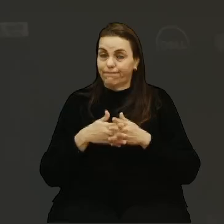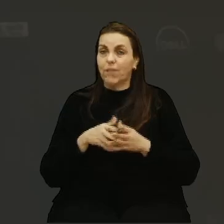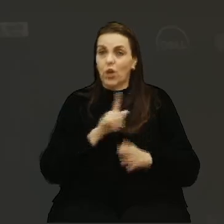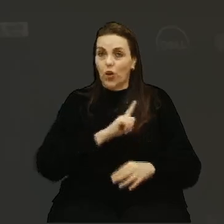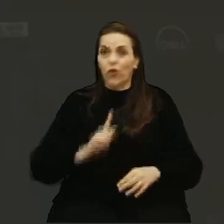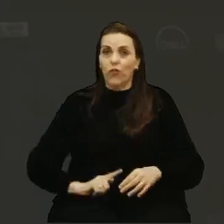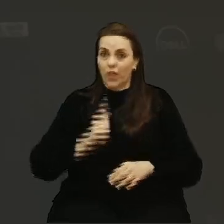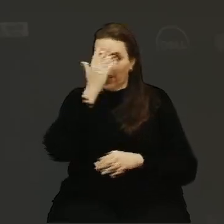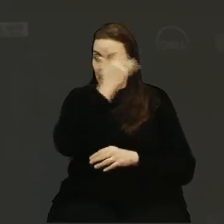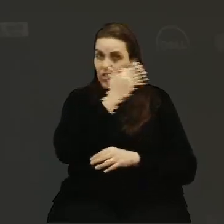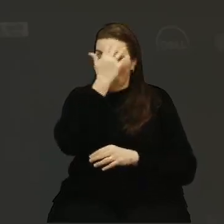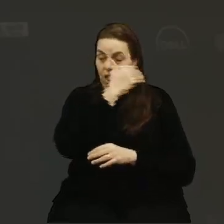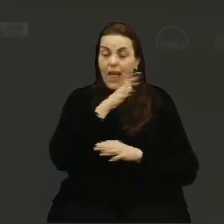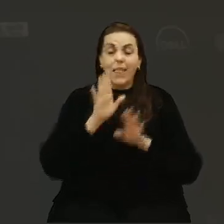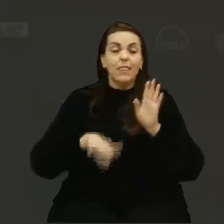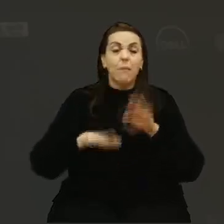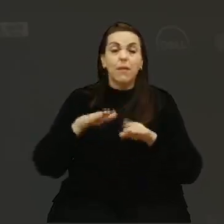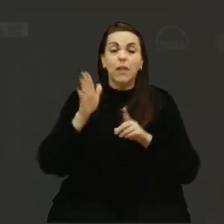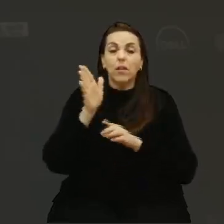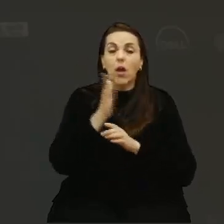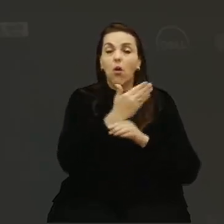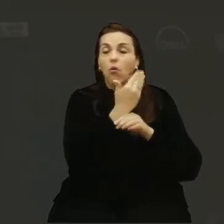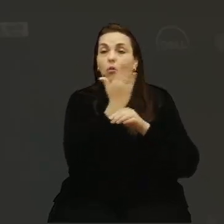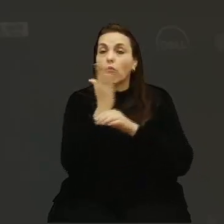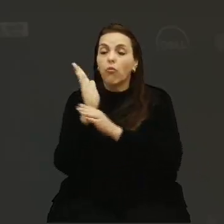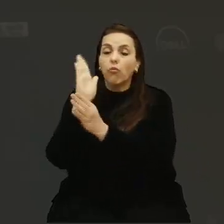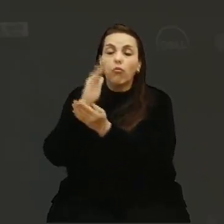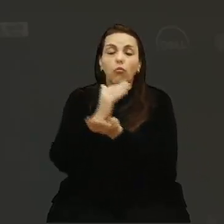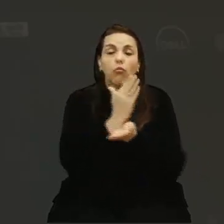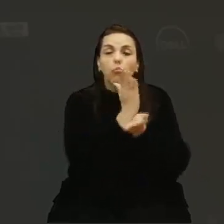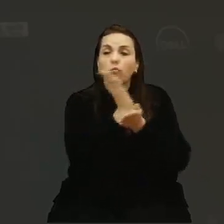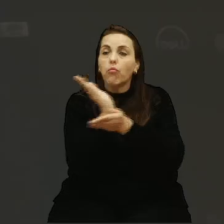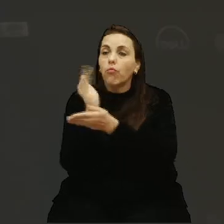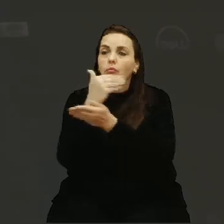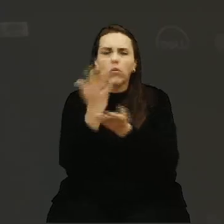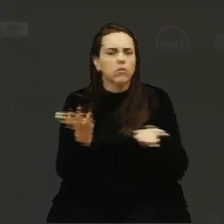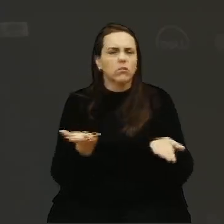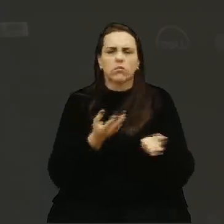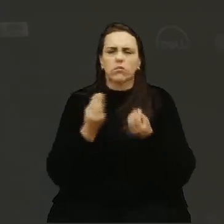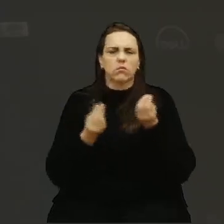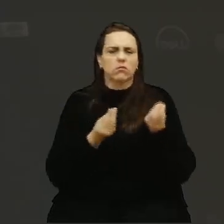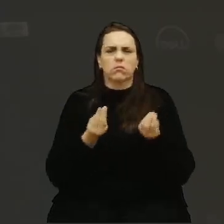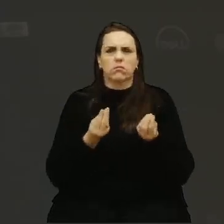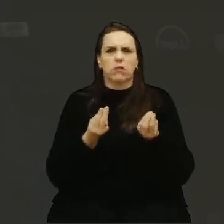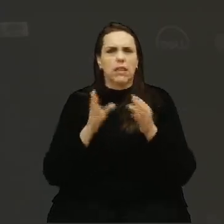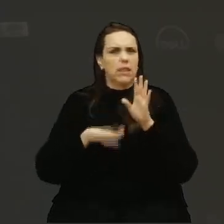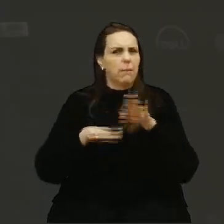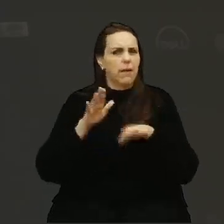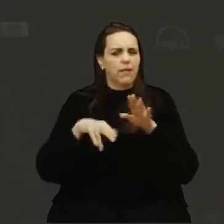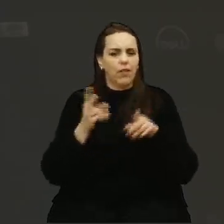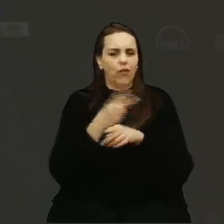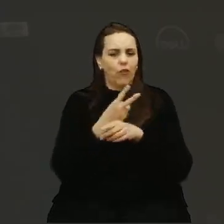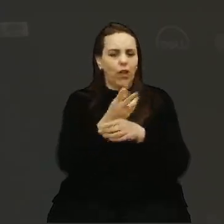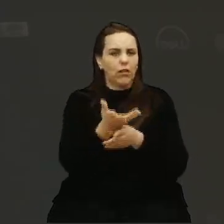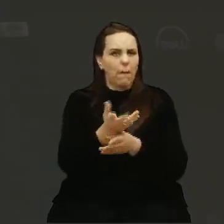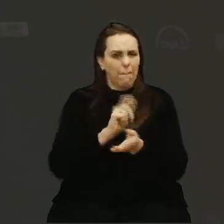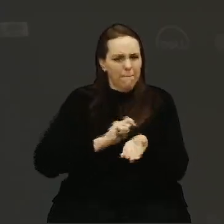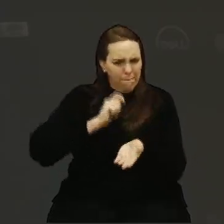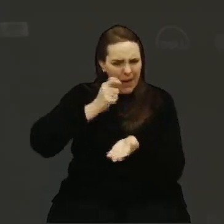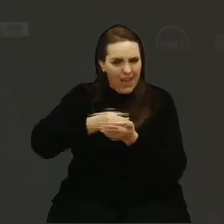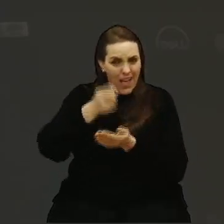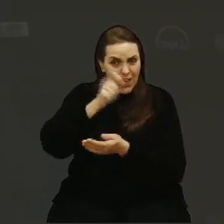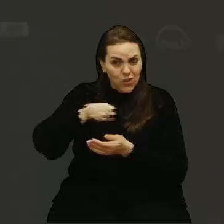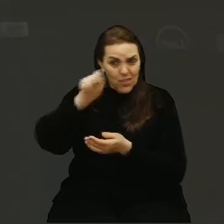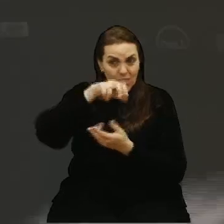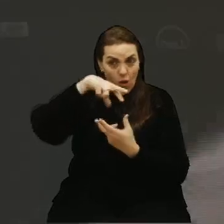de onde vira o vento, presidente Lucas, vira junto. Para pagar uma associação de recicladores 5 mil, tinha que mandar uma